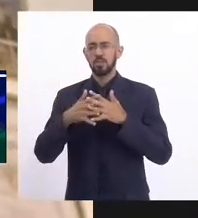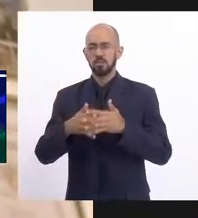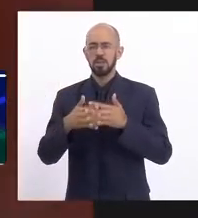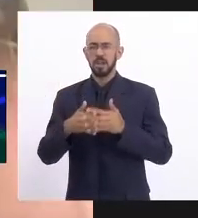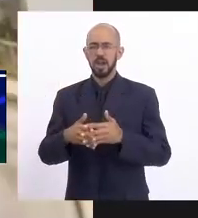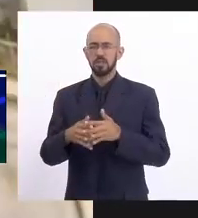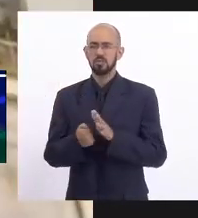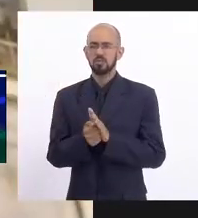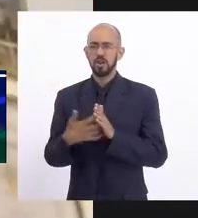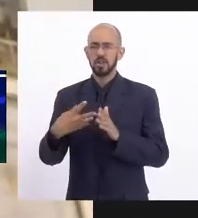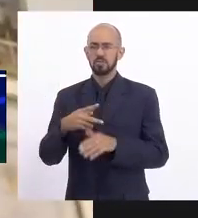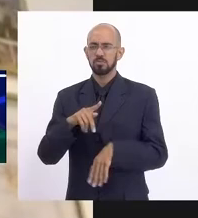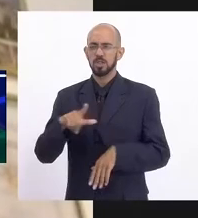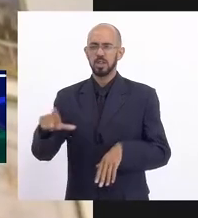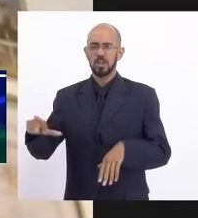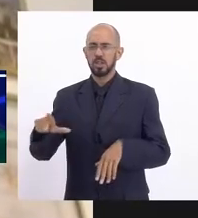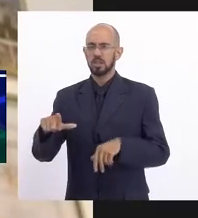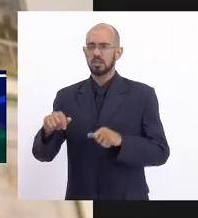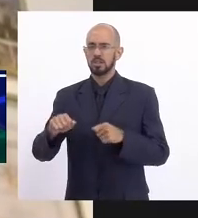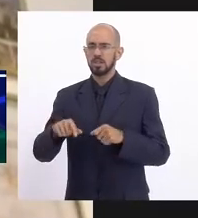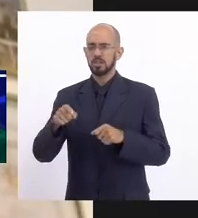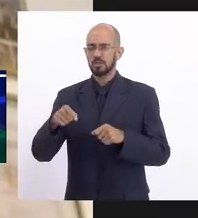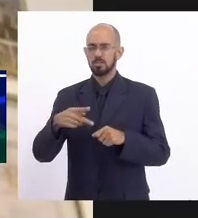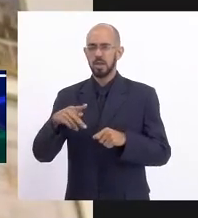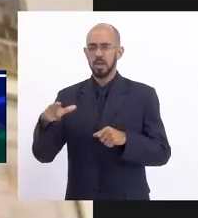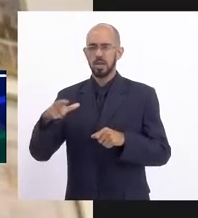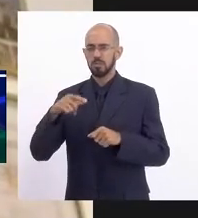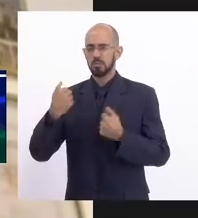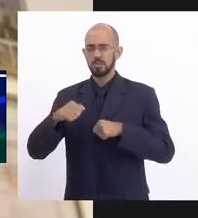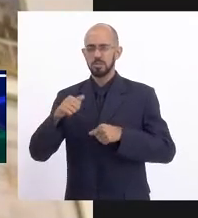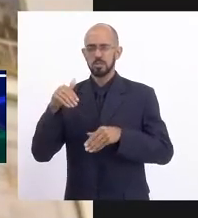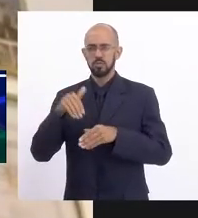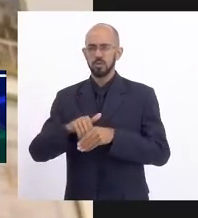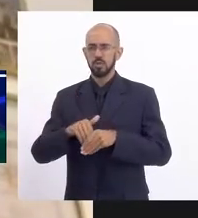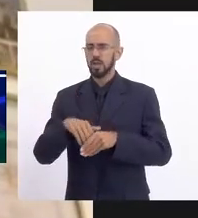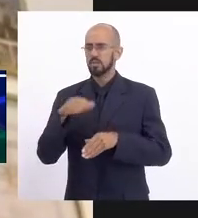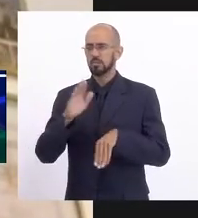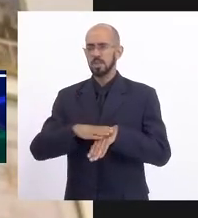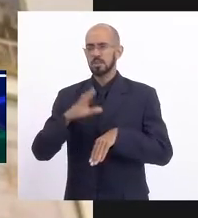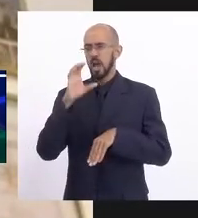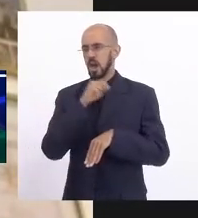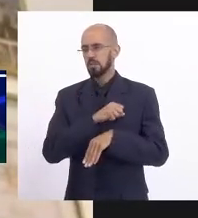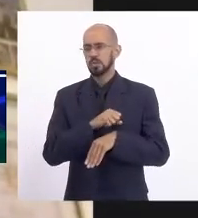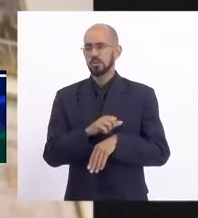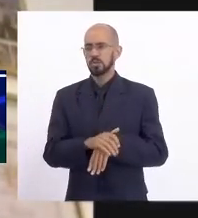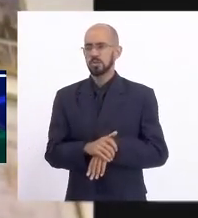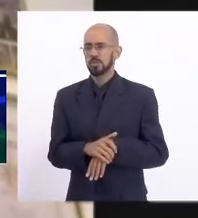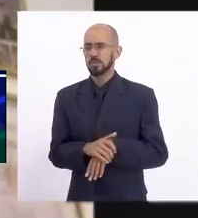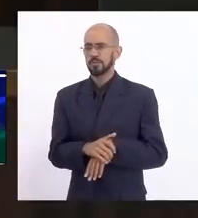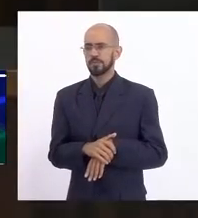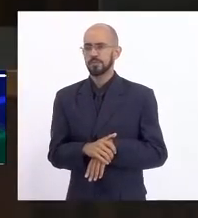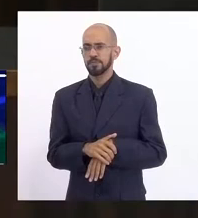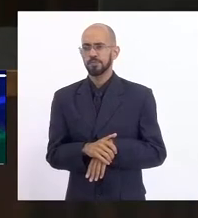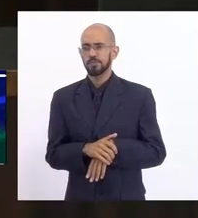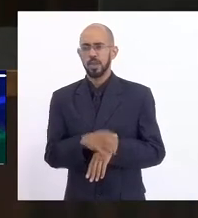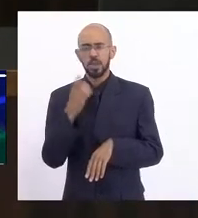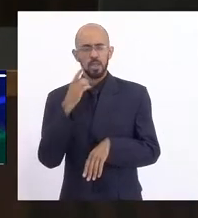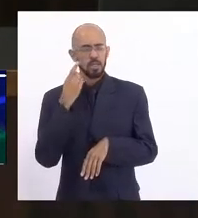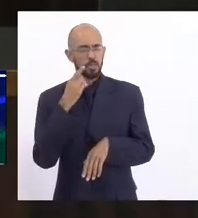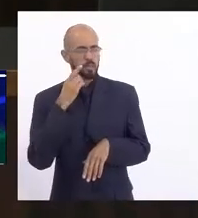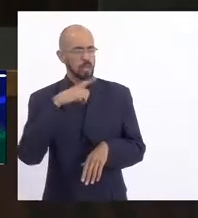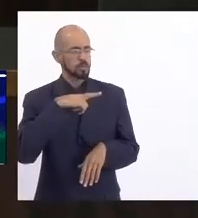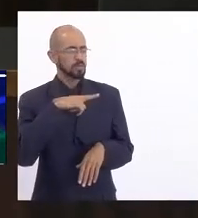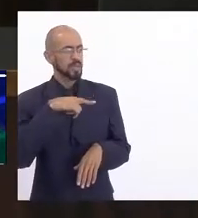projetos. Esse projeto tem que ser concluído agora, o mais rápido possível. Deputado, o trabalho são